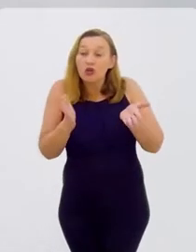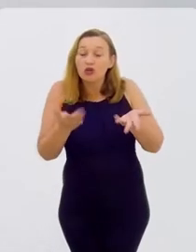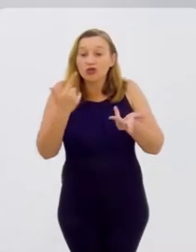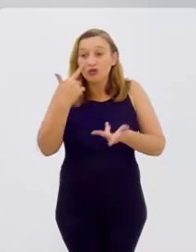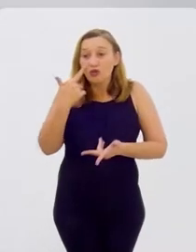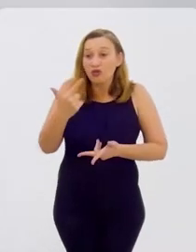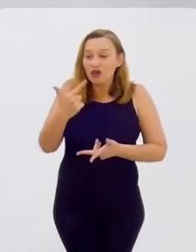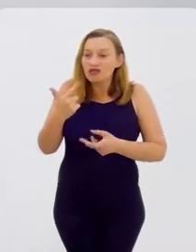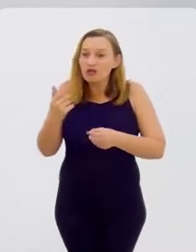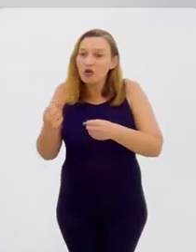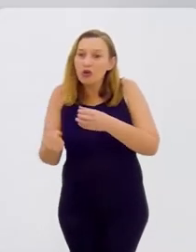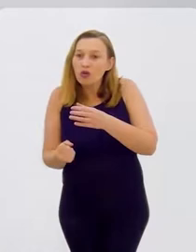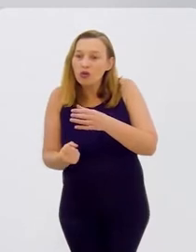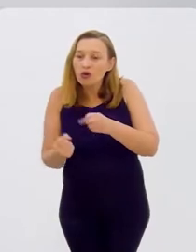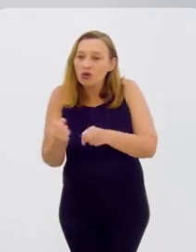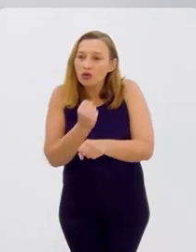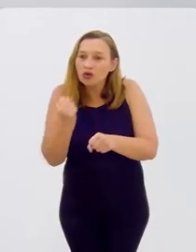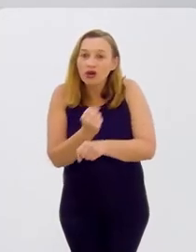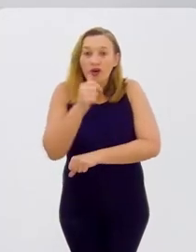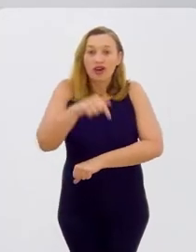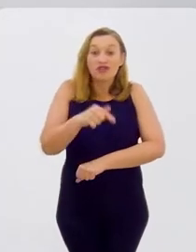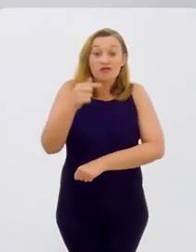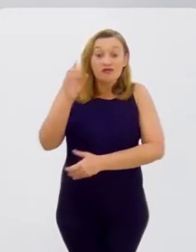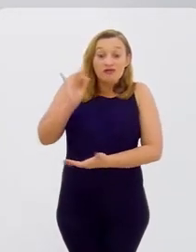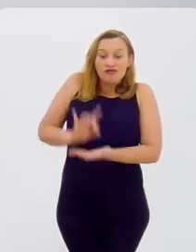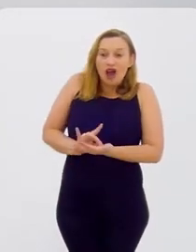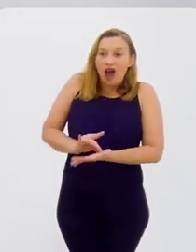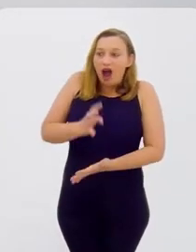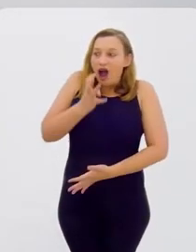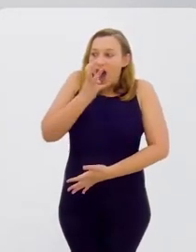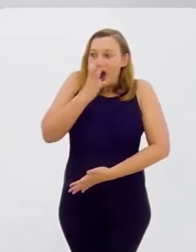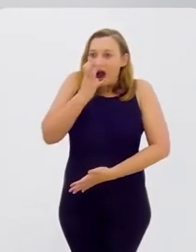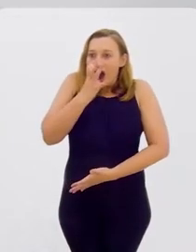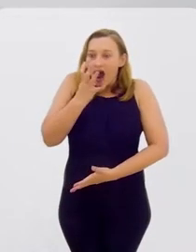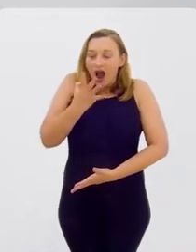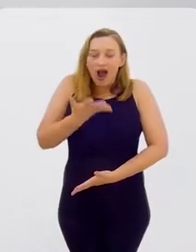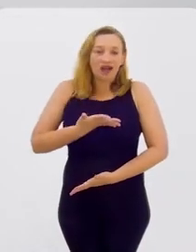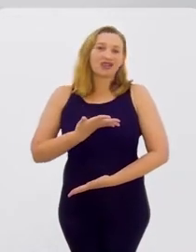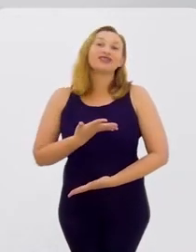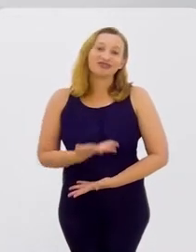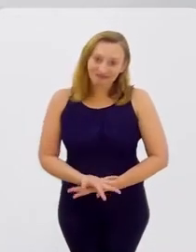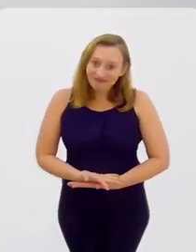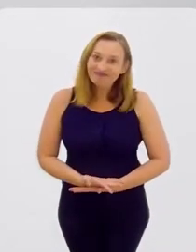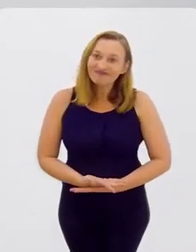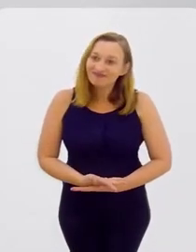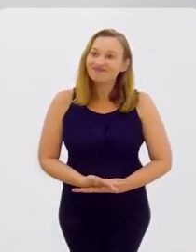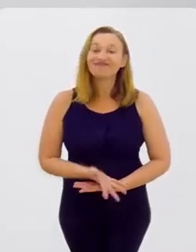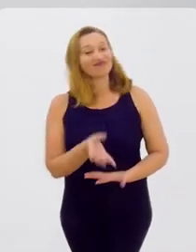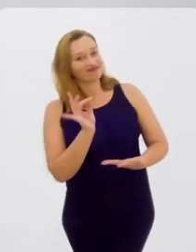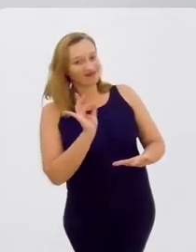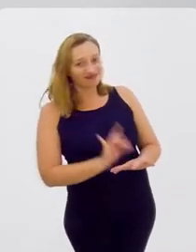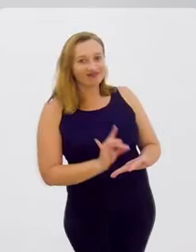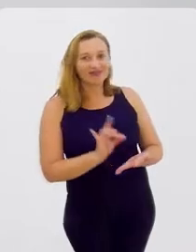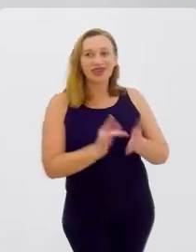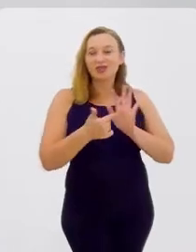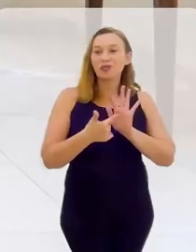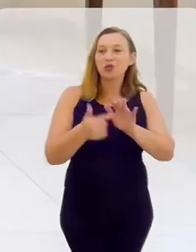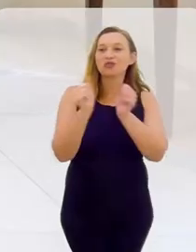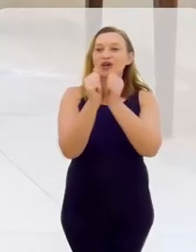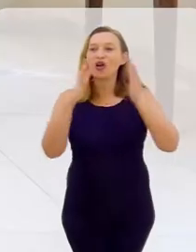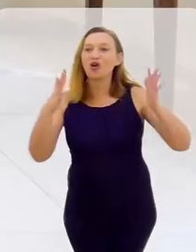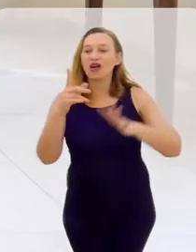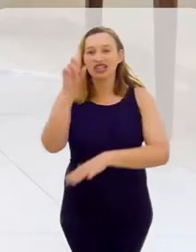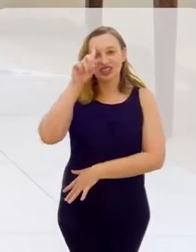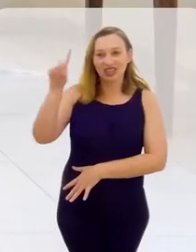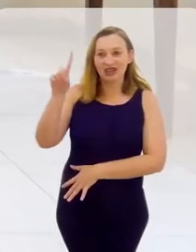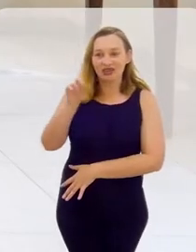eu vejo essa construção aqui, realmente eu fico espantada. É, ela reflete a glória de